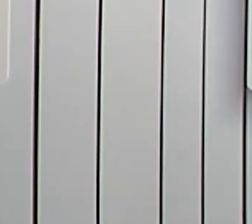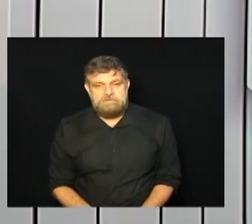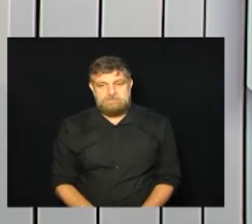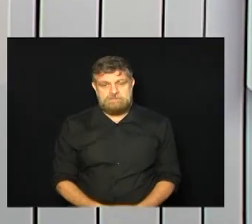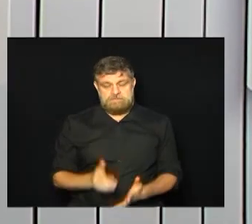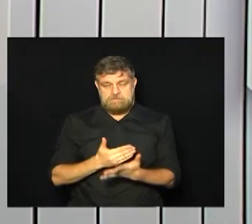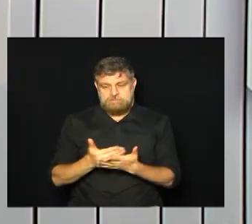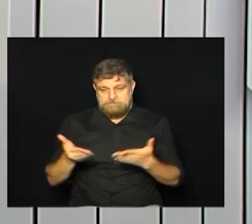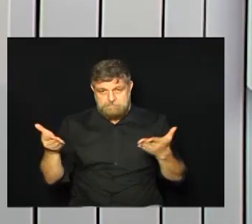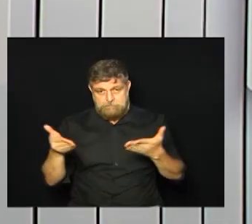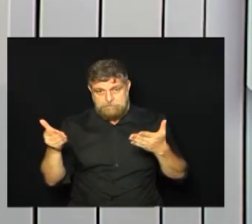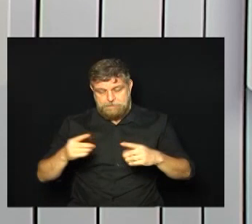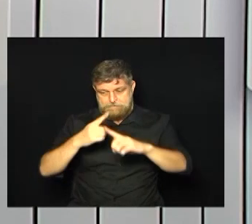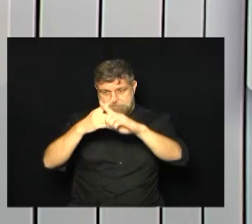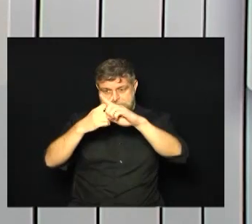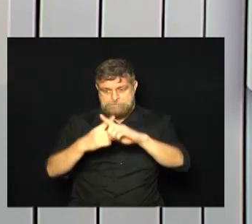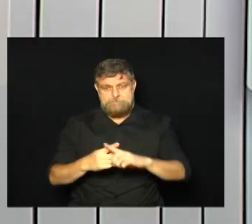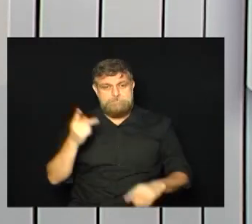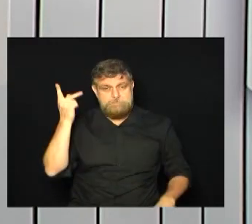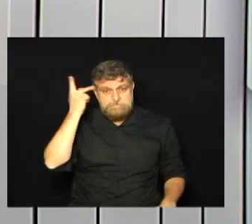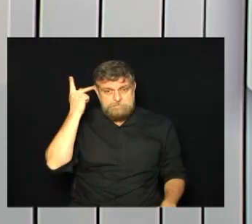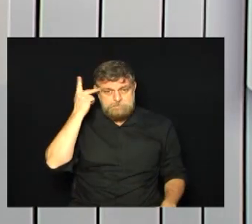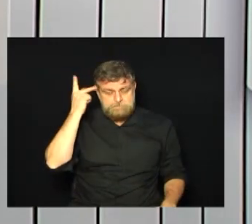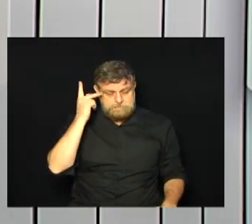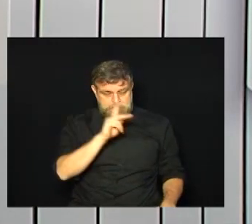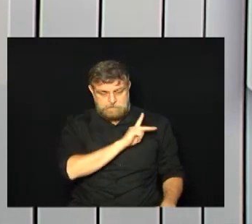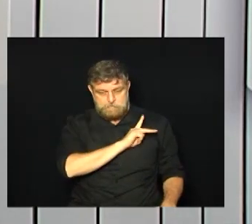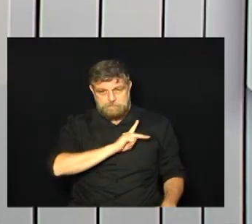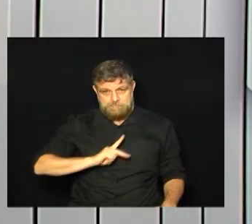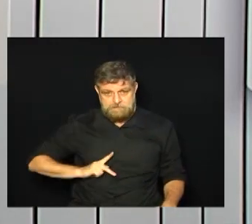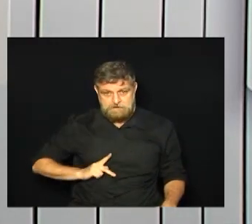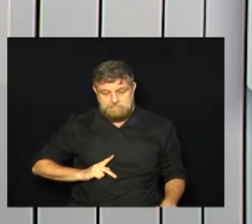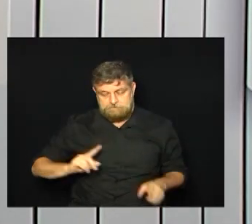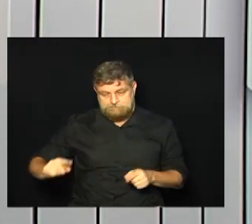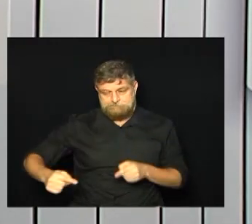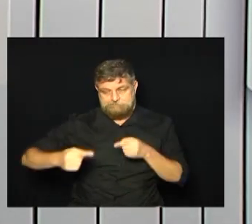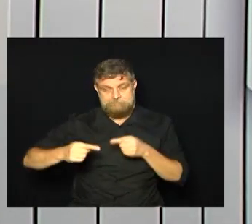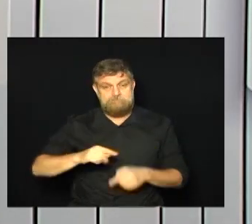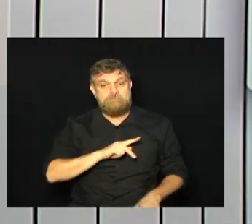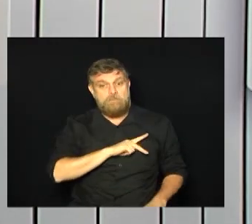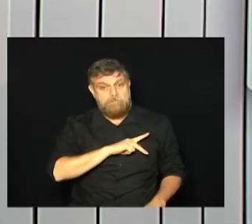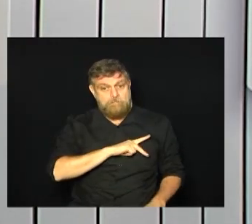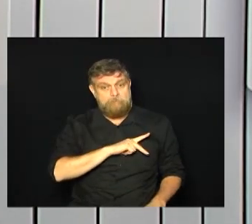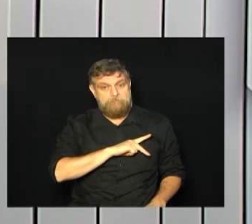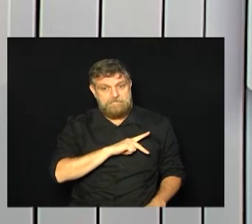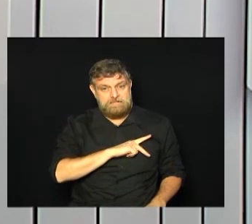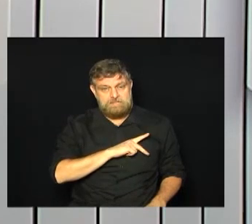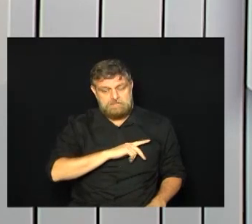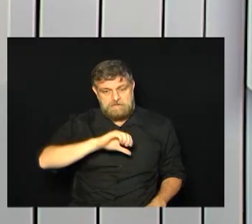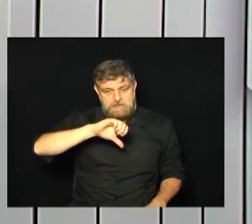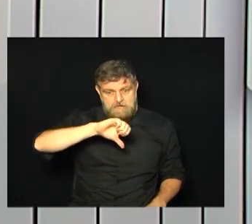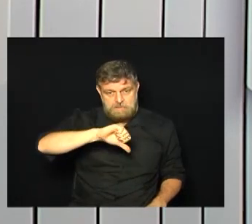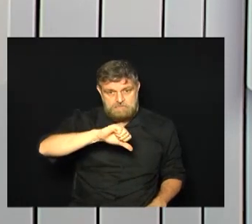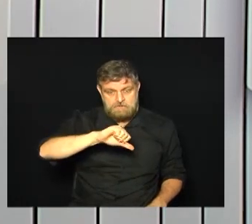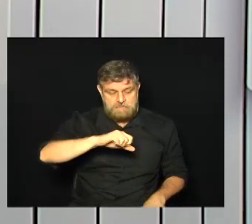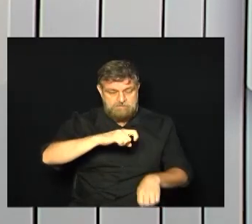Começa hoje, hein? O Campeonato Paulista para a Ponte Preta. Duelo contra o Palmeiras,